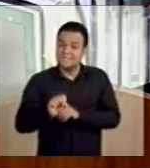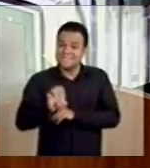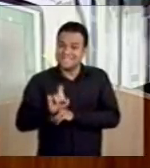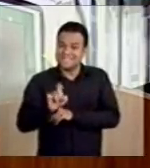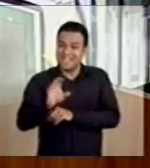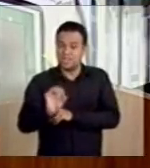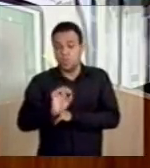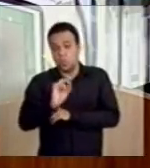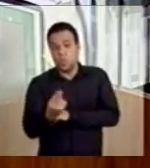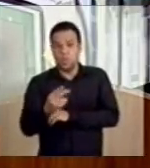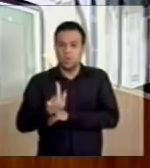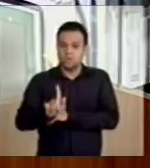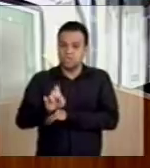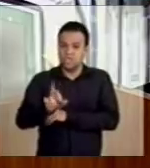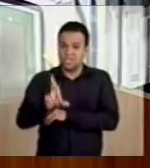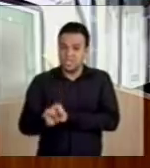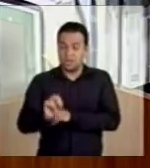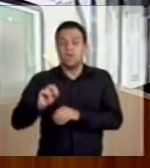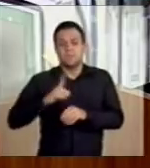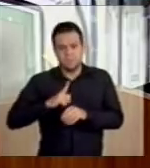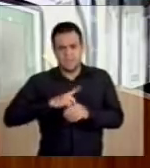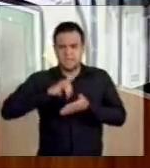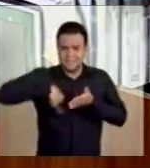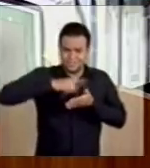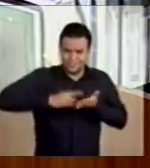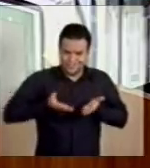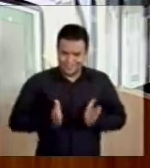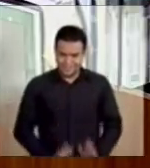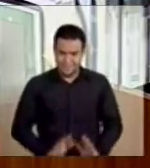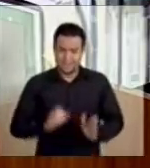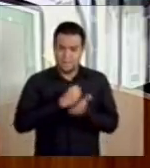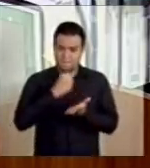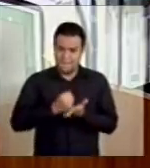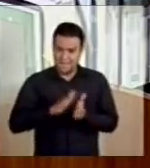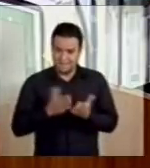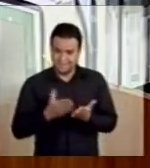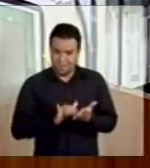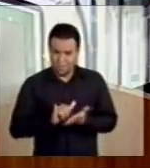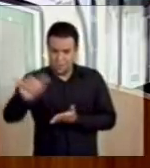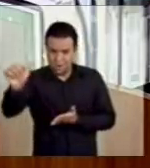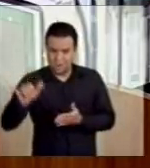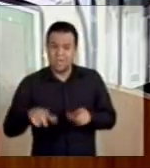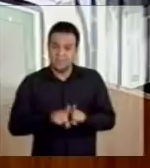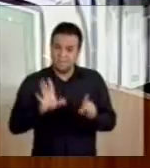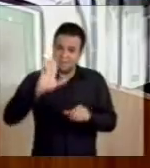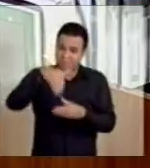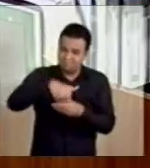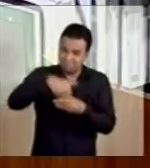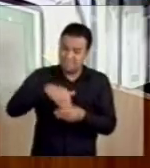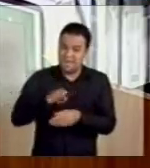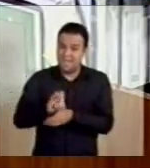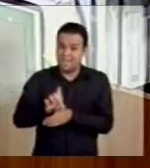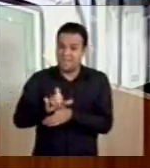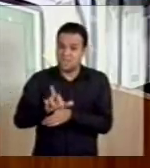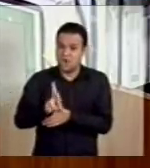da pessoa, incluindo certificados de nascimento, passaportes, registros eleitorais e outros